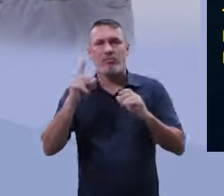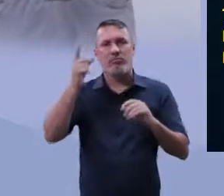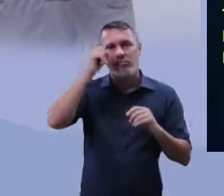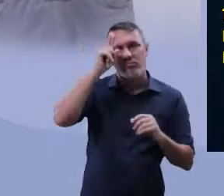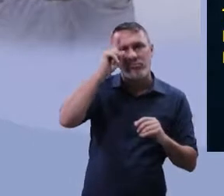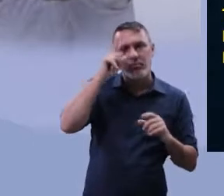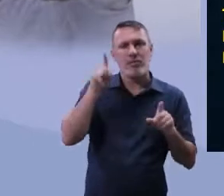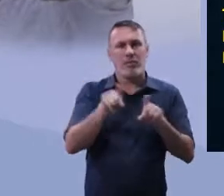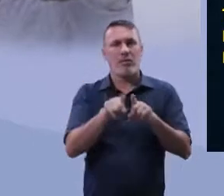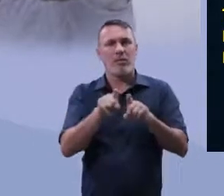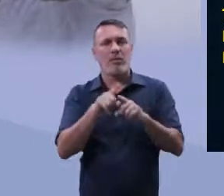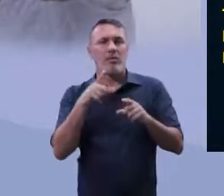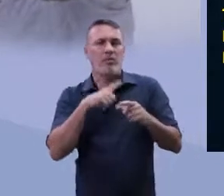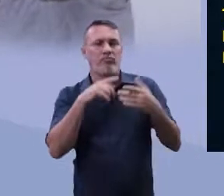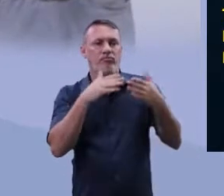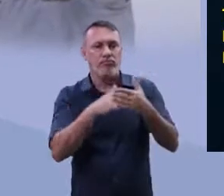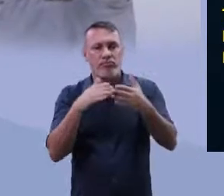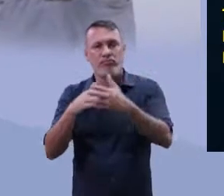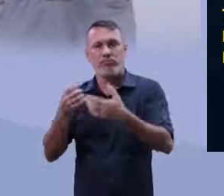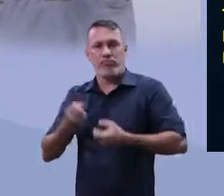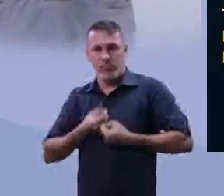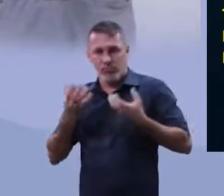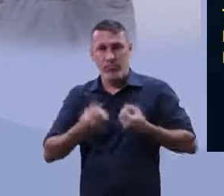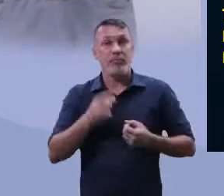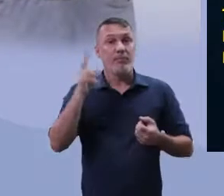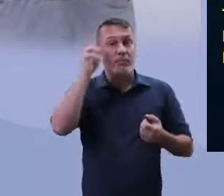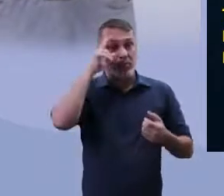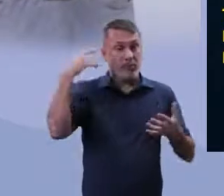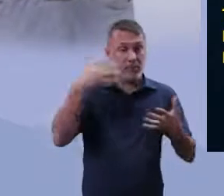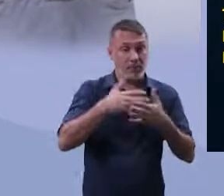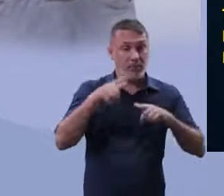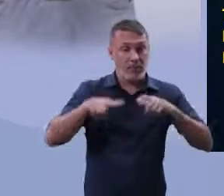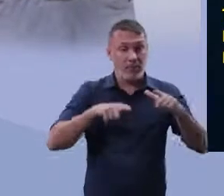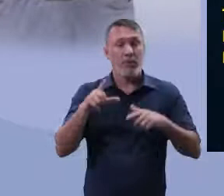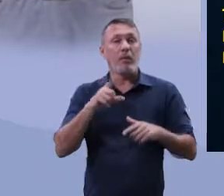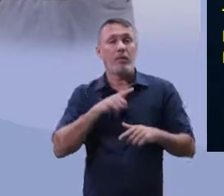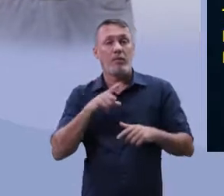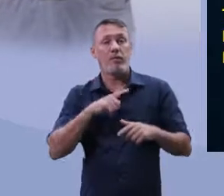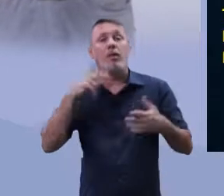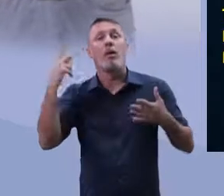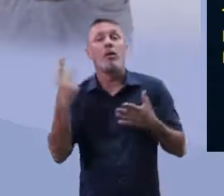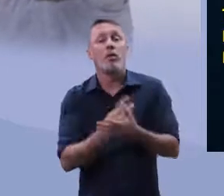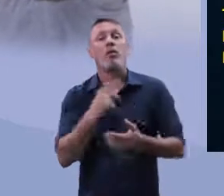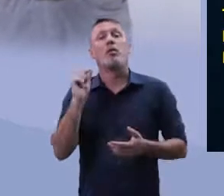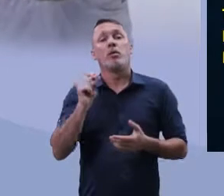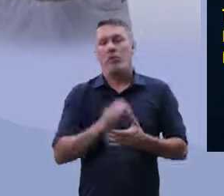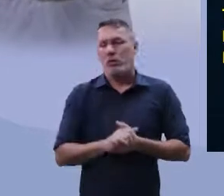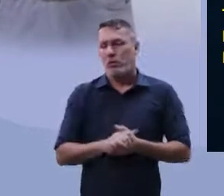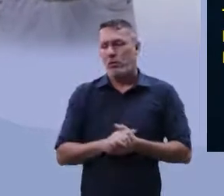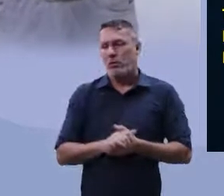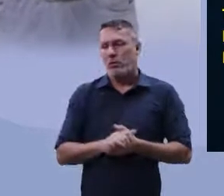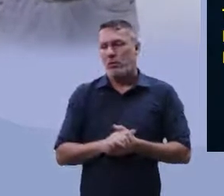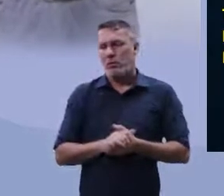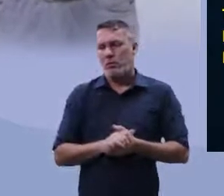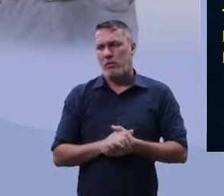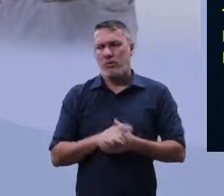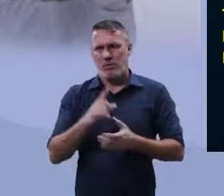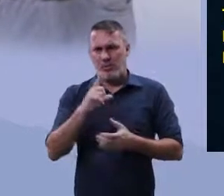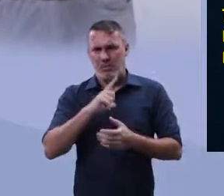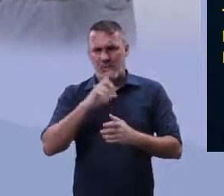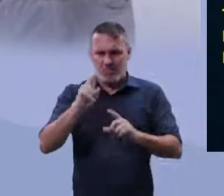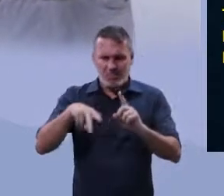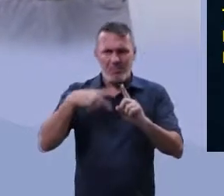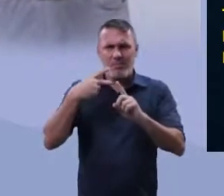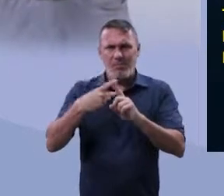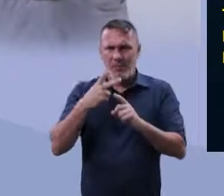comunicações que afetam os processos produtivos. Nessa esfera do trabalho, tais mudanças têm provocado o